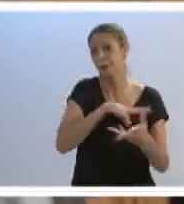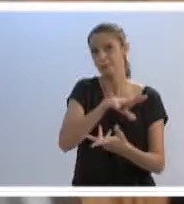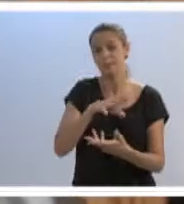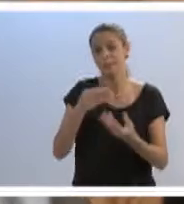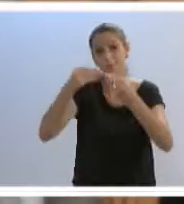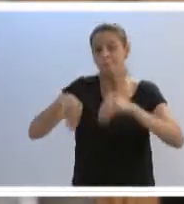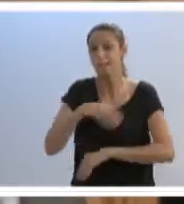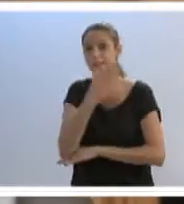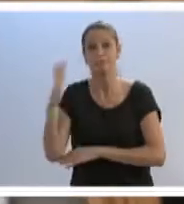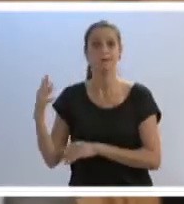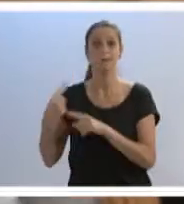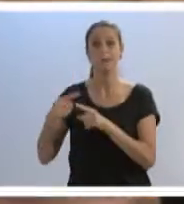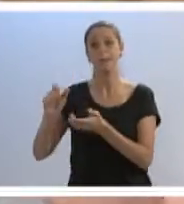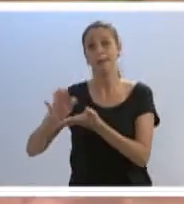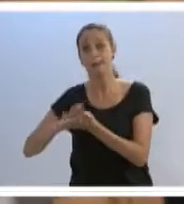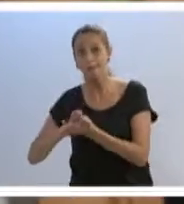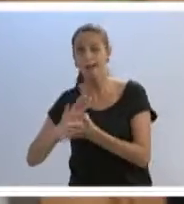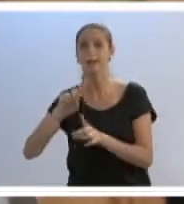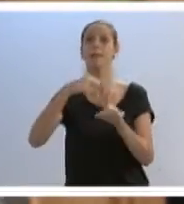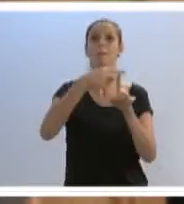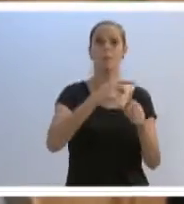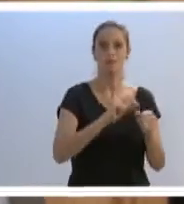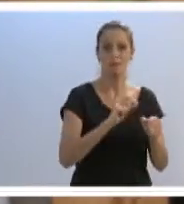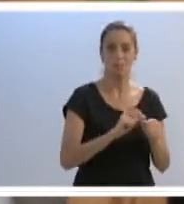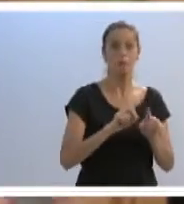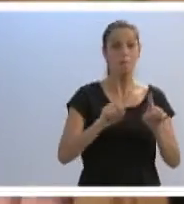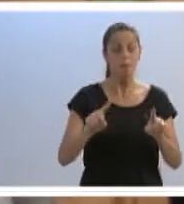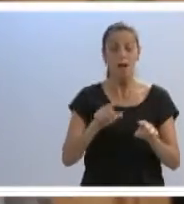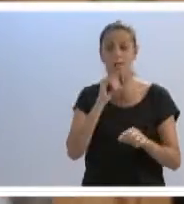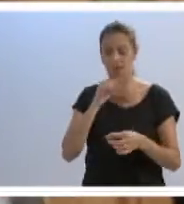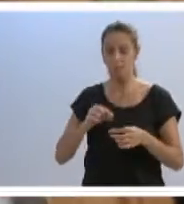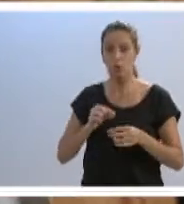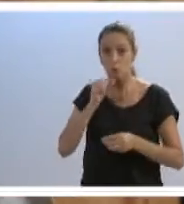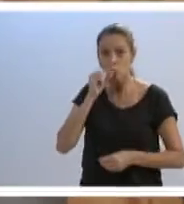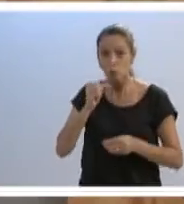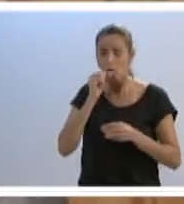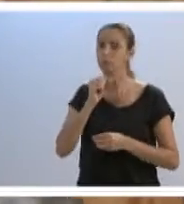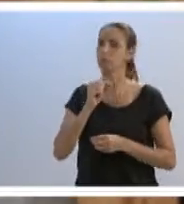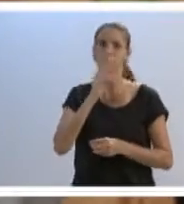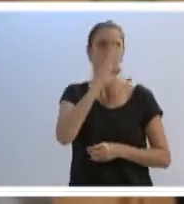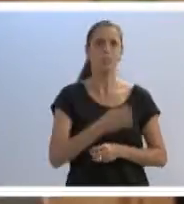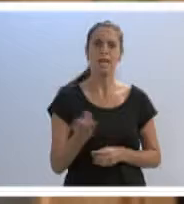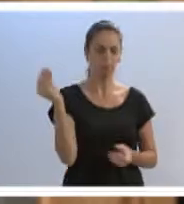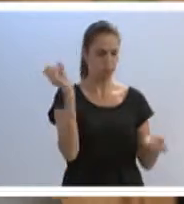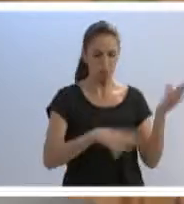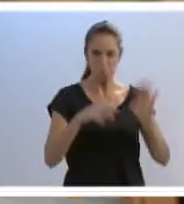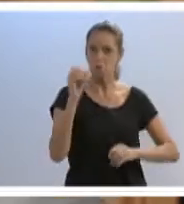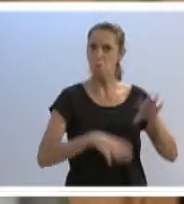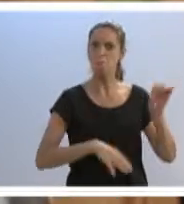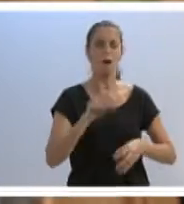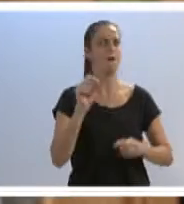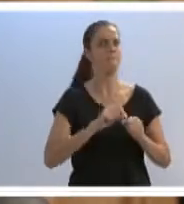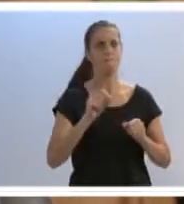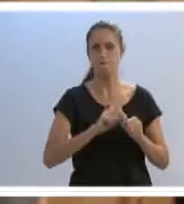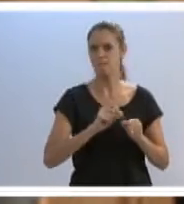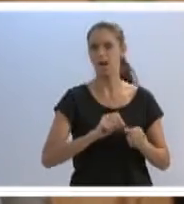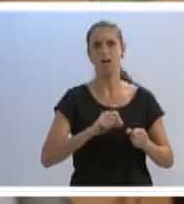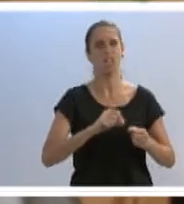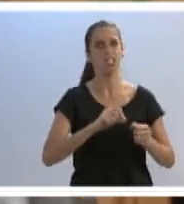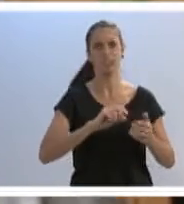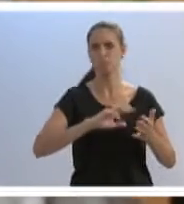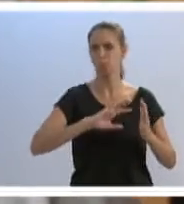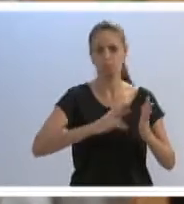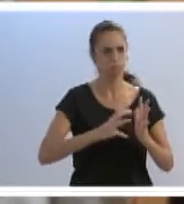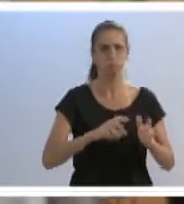depois processar. No nosso processo, não. O canudinho, do jeito que chega para nós, a gente vai jogar na máquina, esses plásticos, tudo, até um pouco de papel que vem, acaba